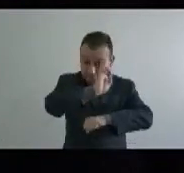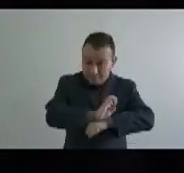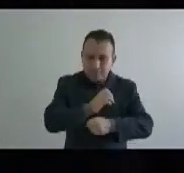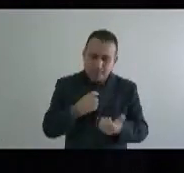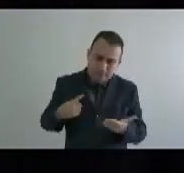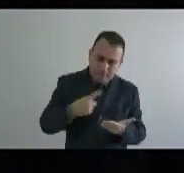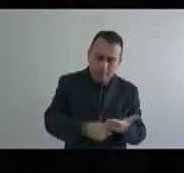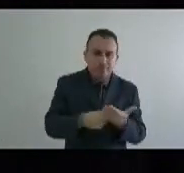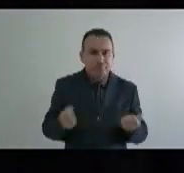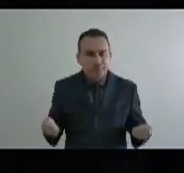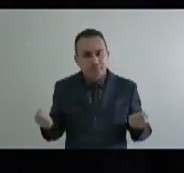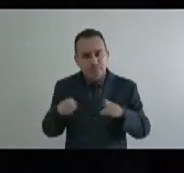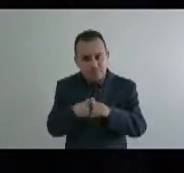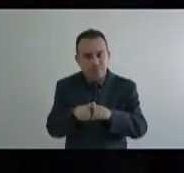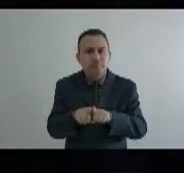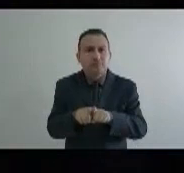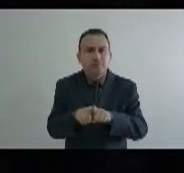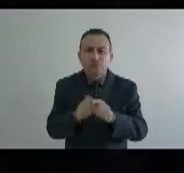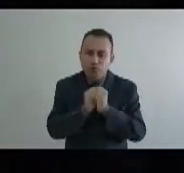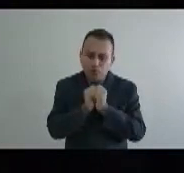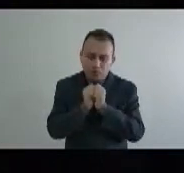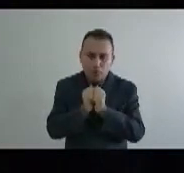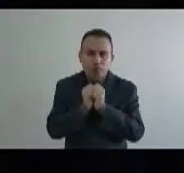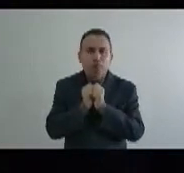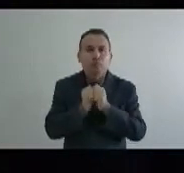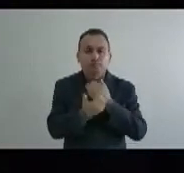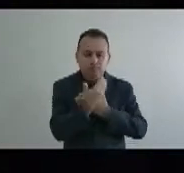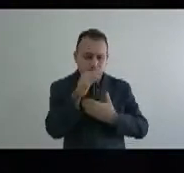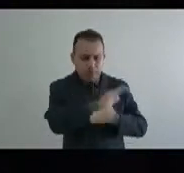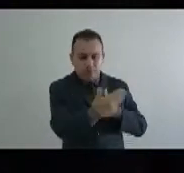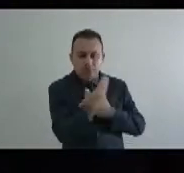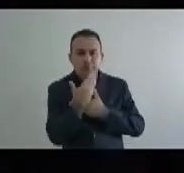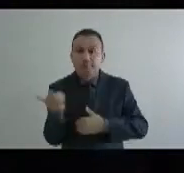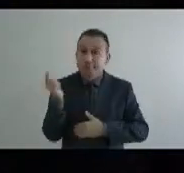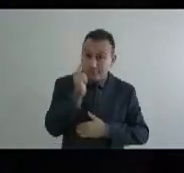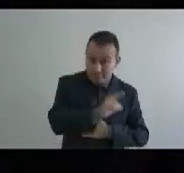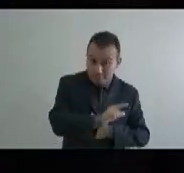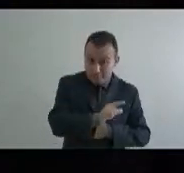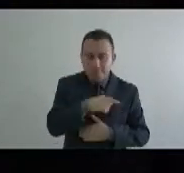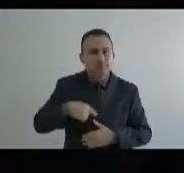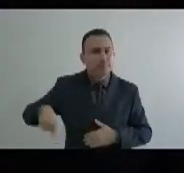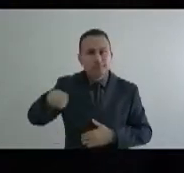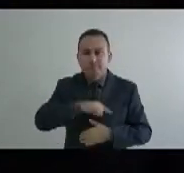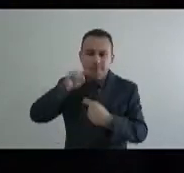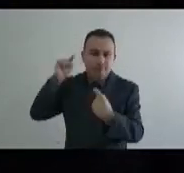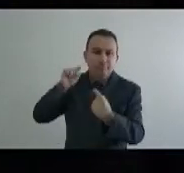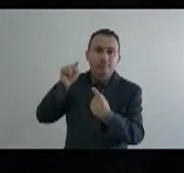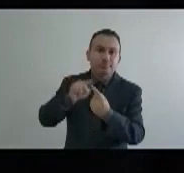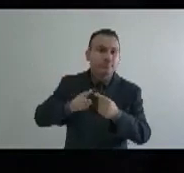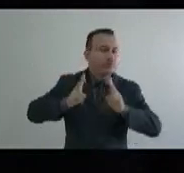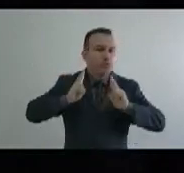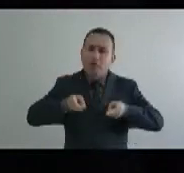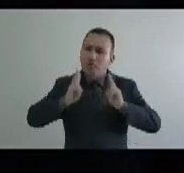poderes, para que possamos juntos somar esforços, pois, ao fim e ao cabo, o nosso objetivo será sempre o